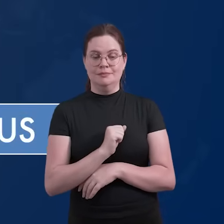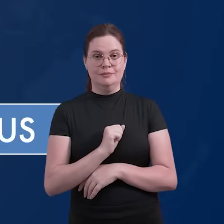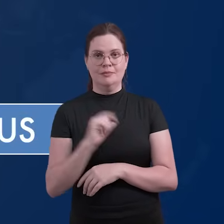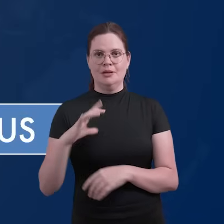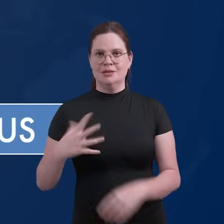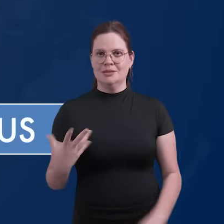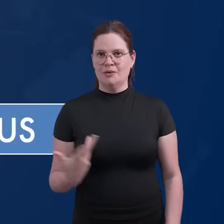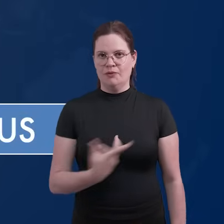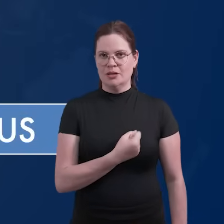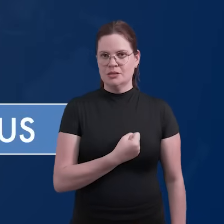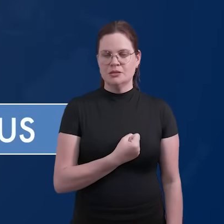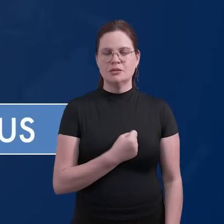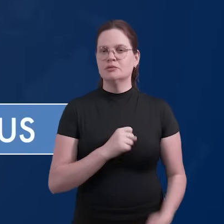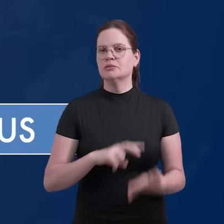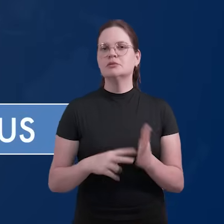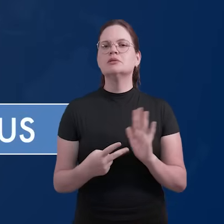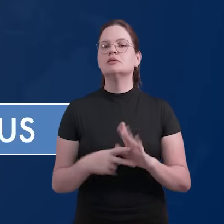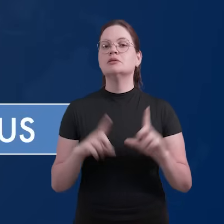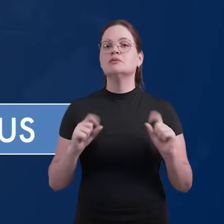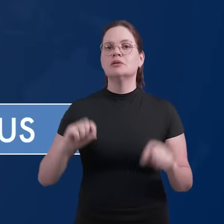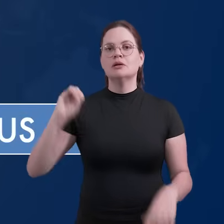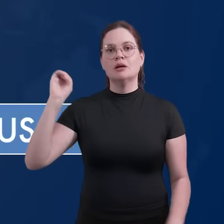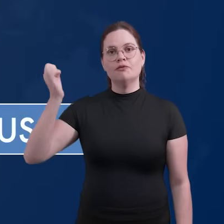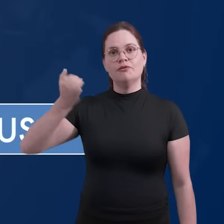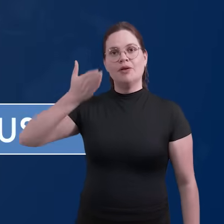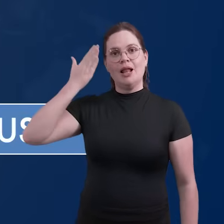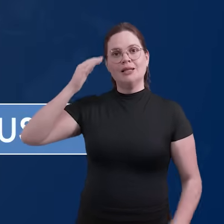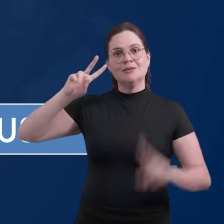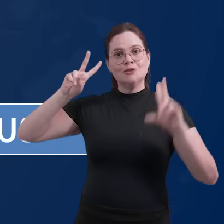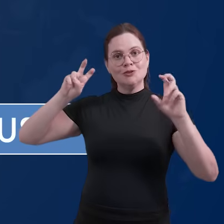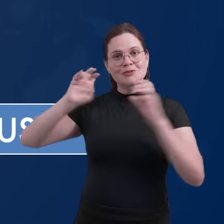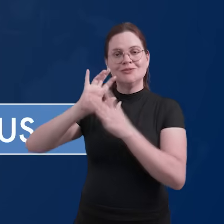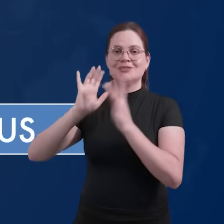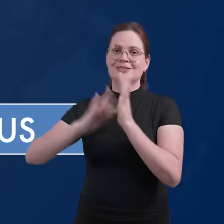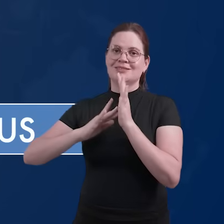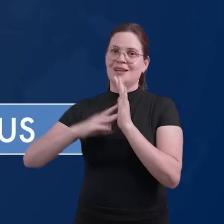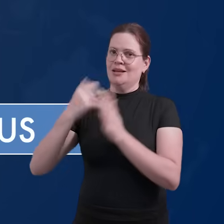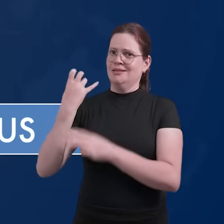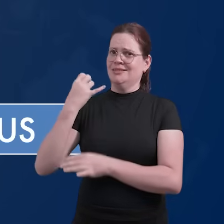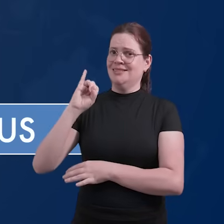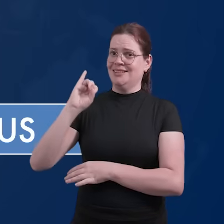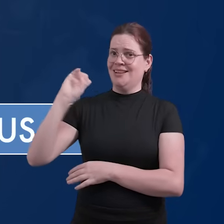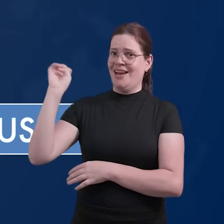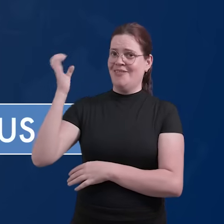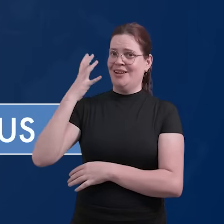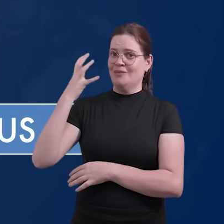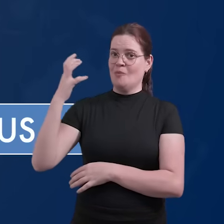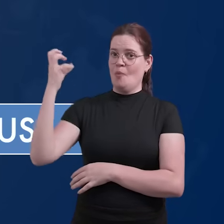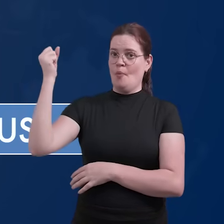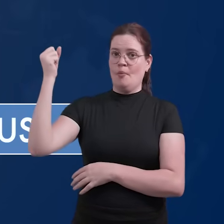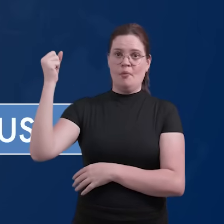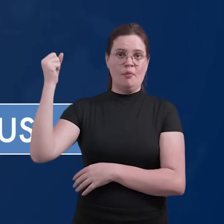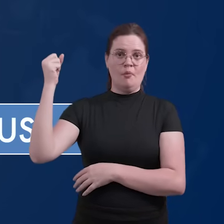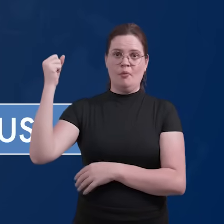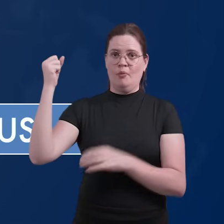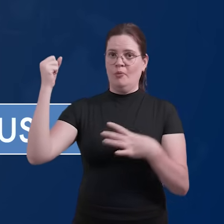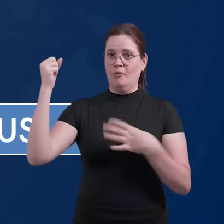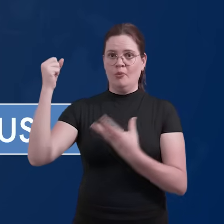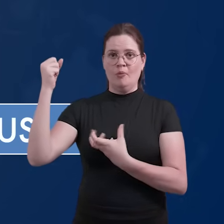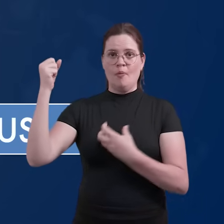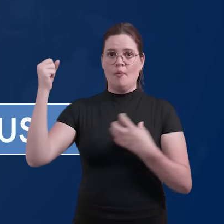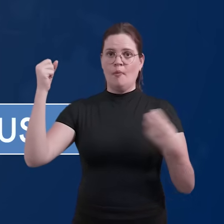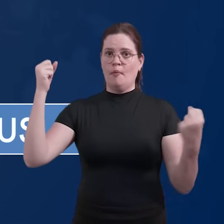que salvação é uma revelação de Jesus. Se Jesus não se revelar, como vai